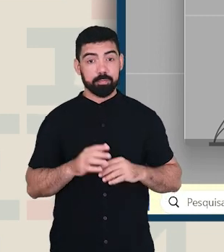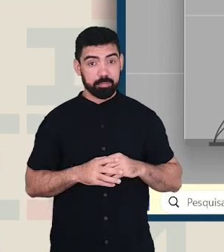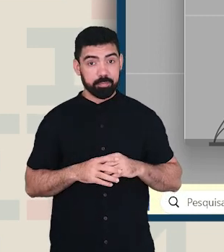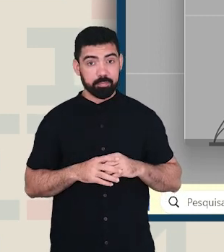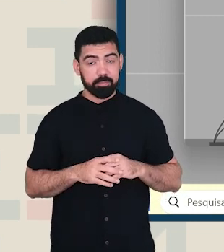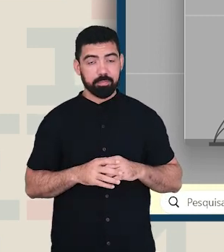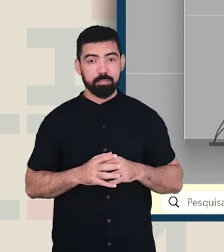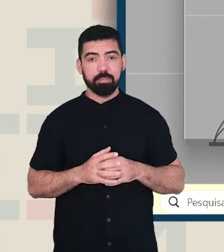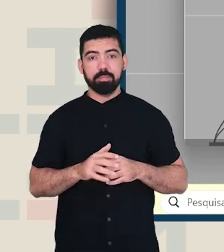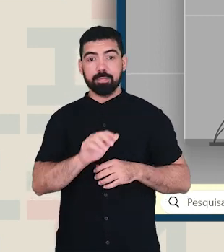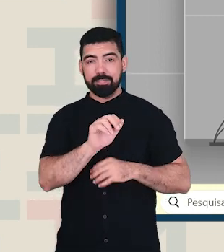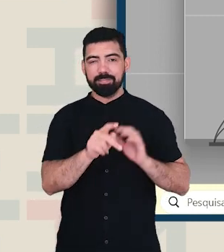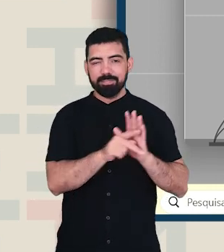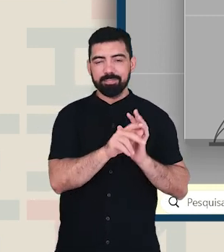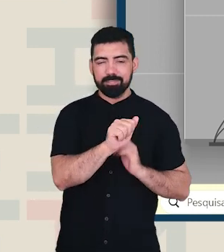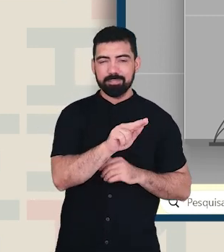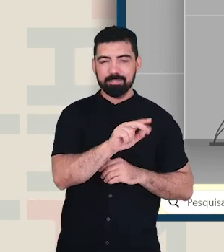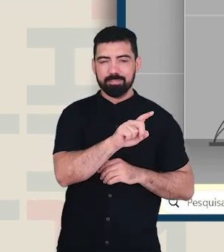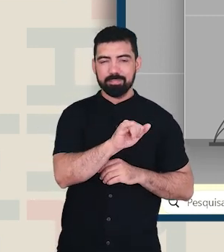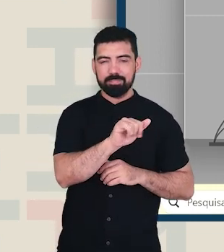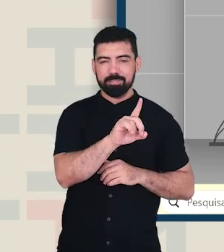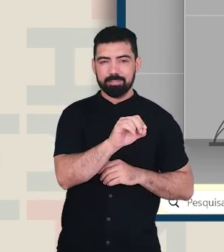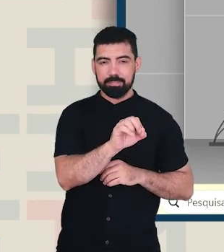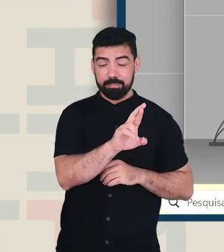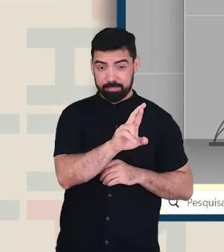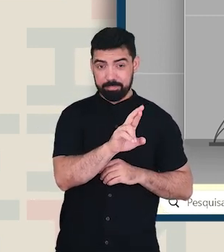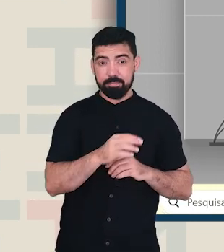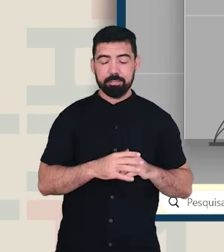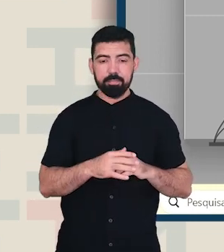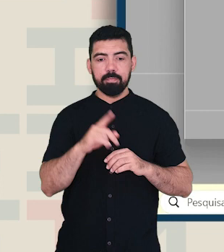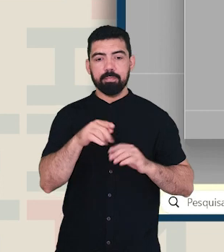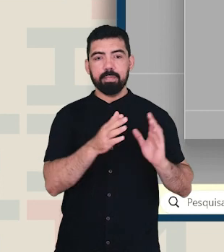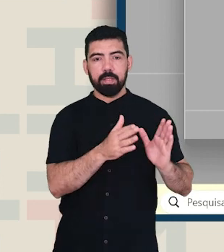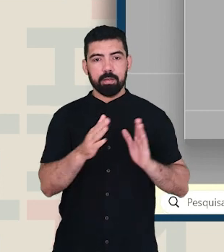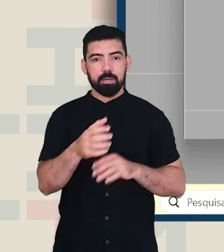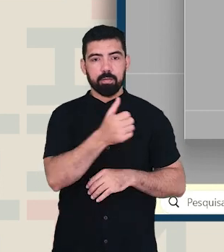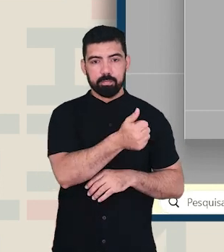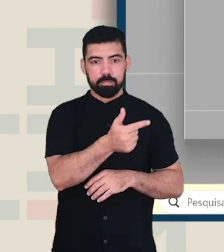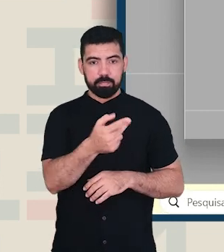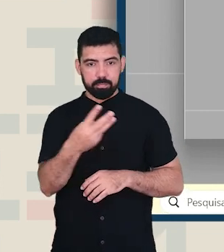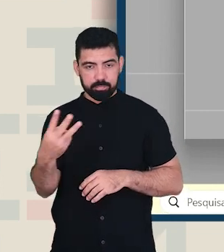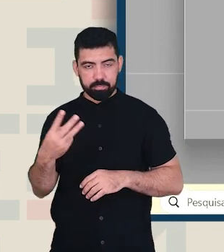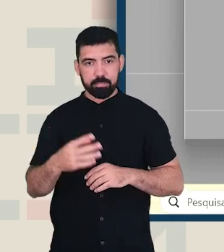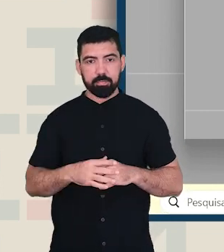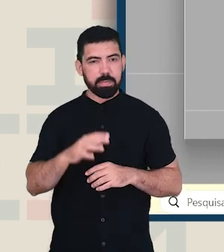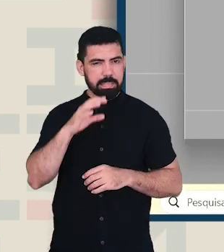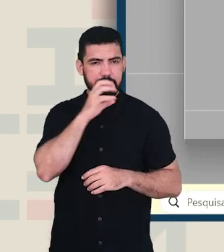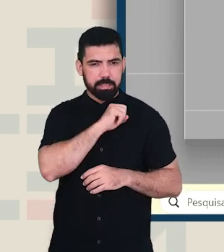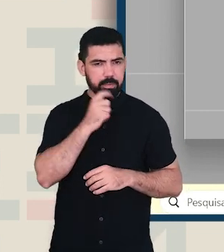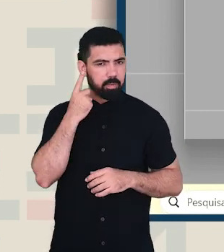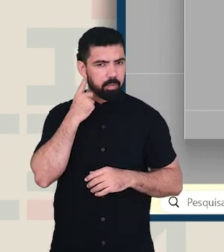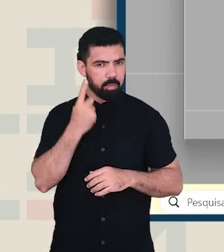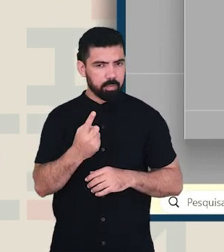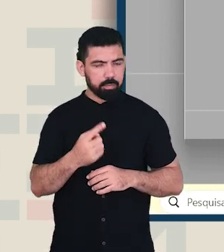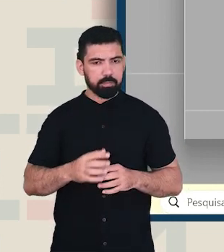desses osciladores. Portanto, o que eu tenho aqui é um sequencer. Escutamos rapidinho.